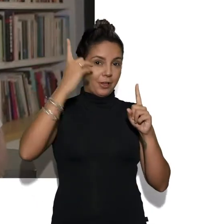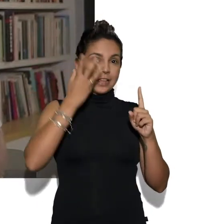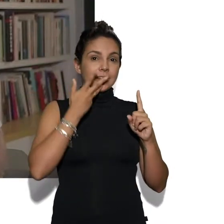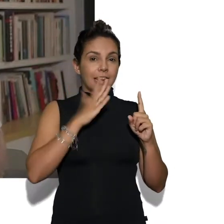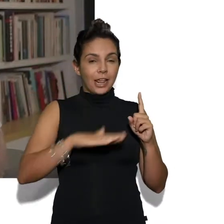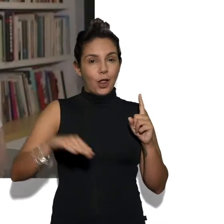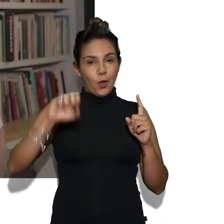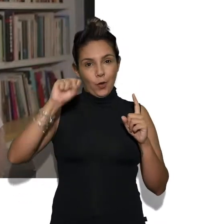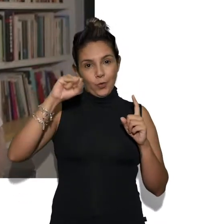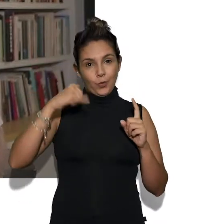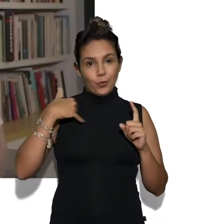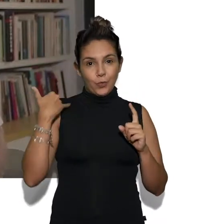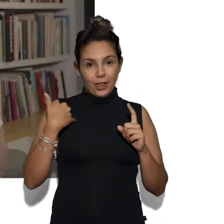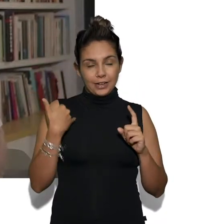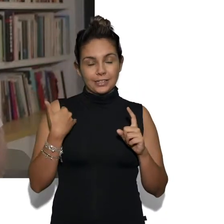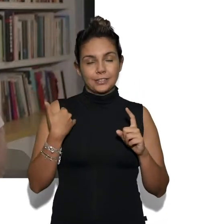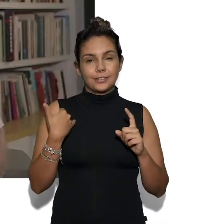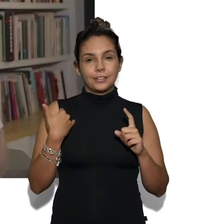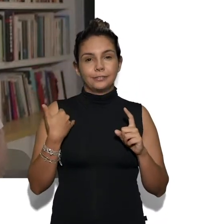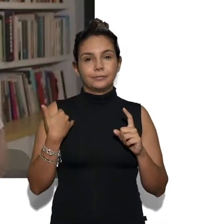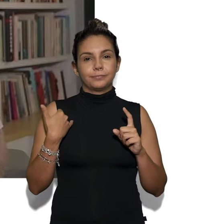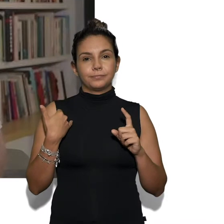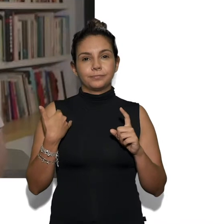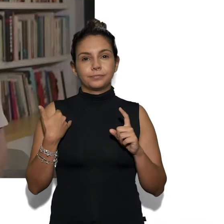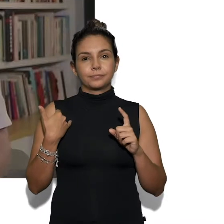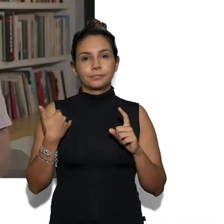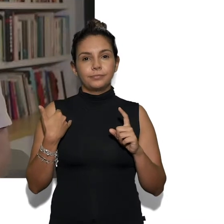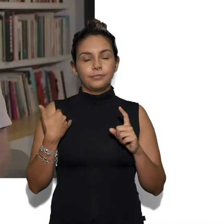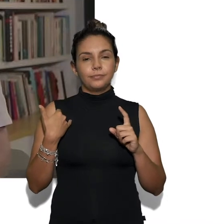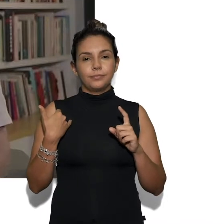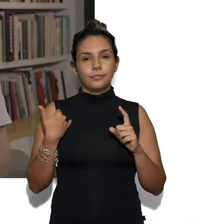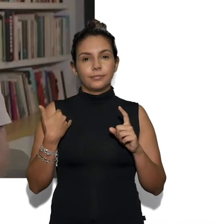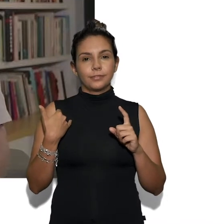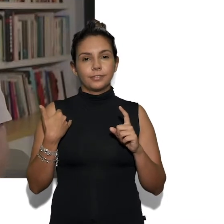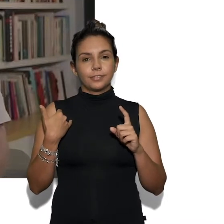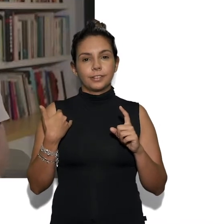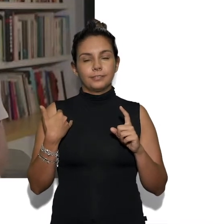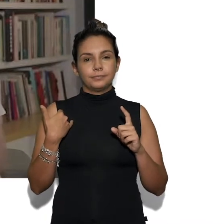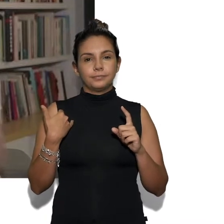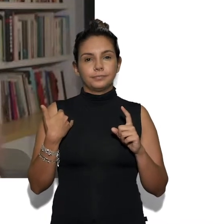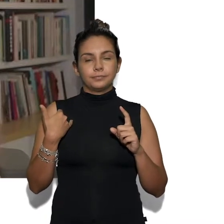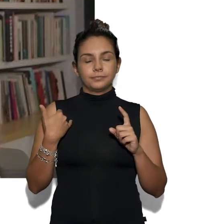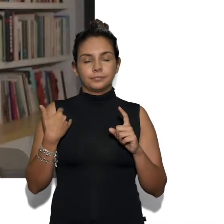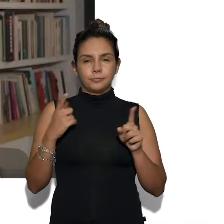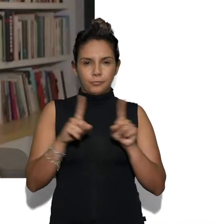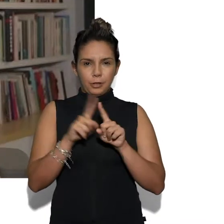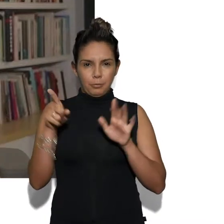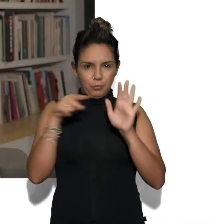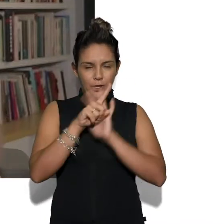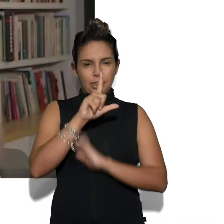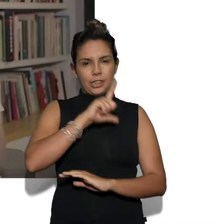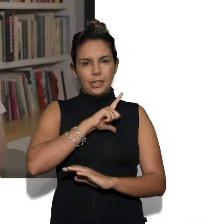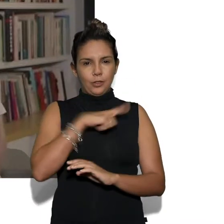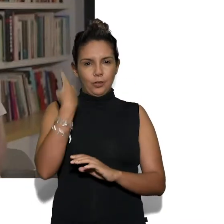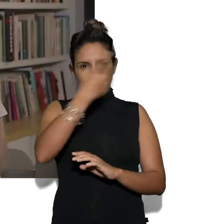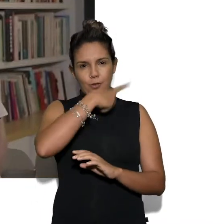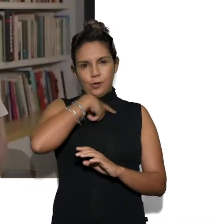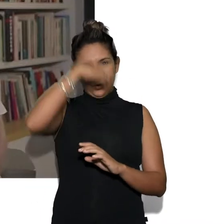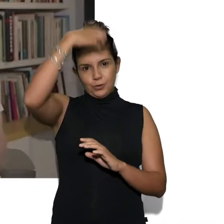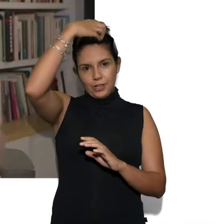criança de 8 anos. Há algo de autobiográfico também no Nosso